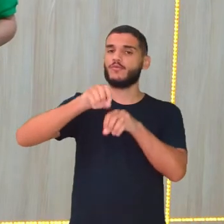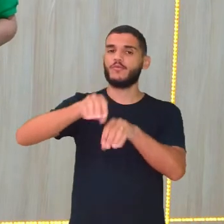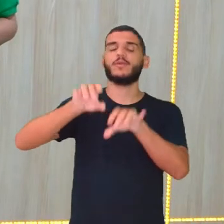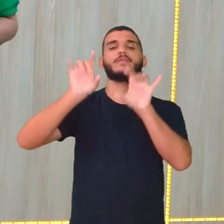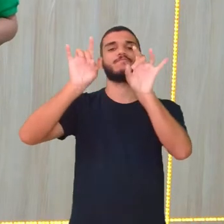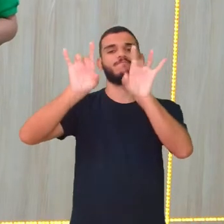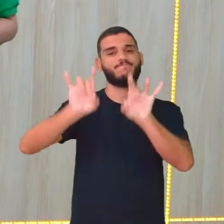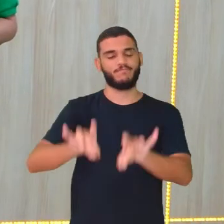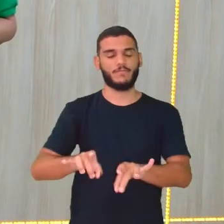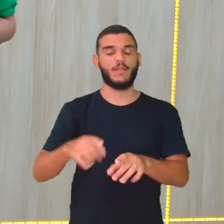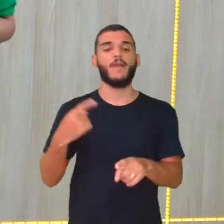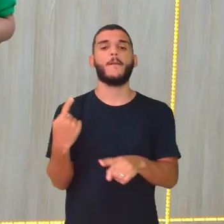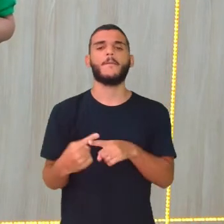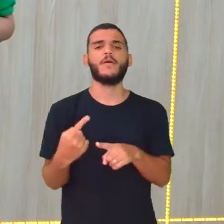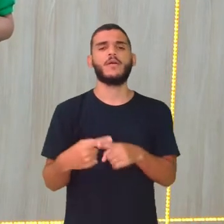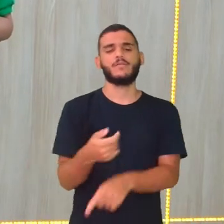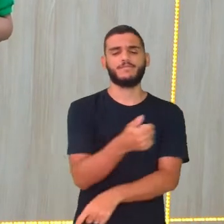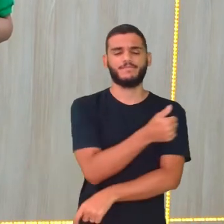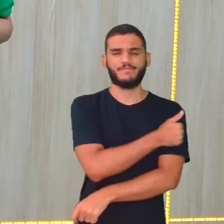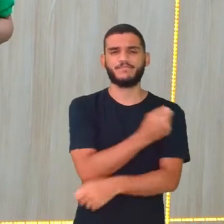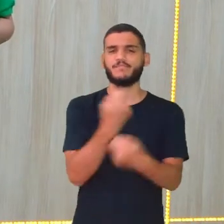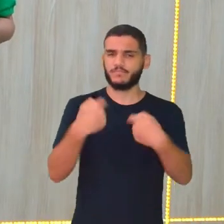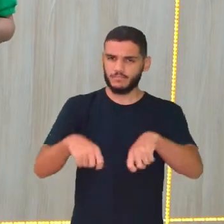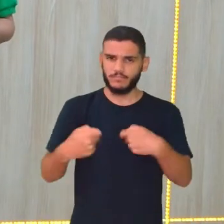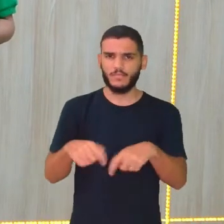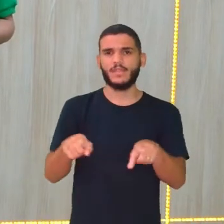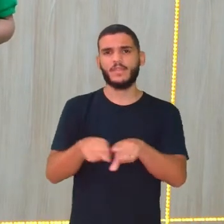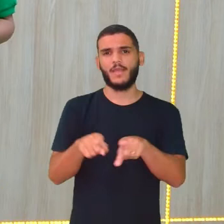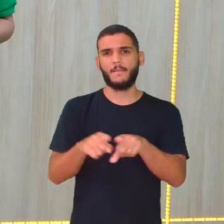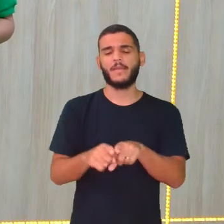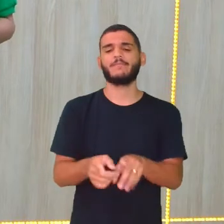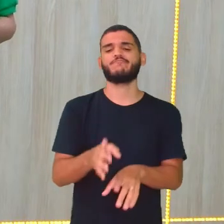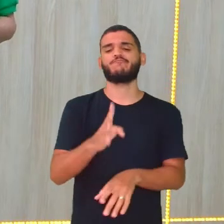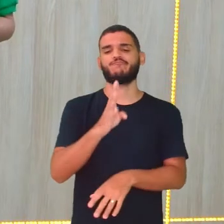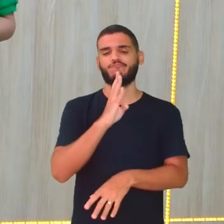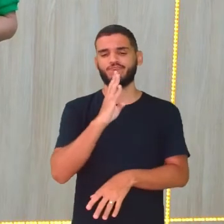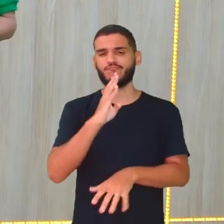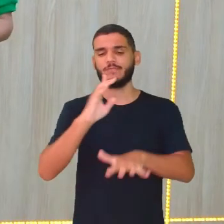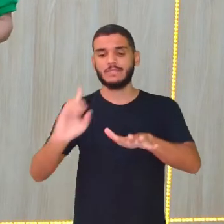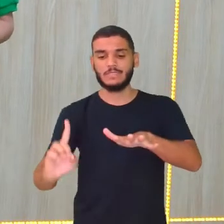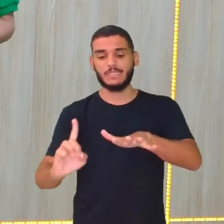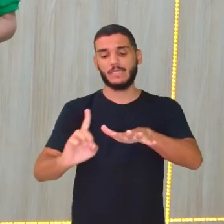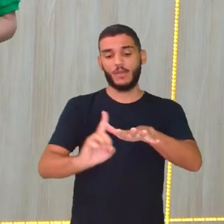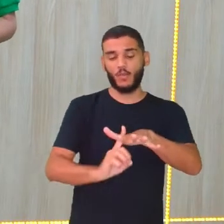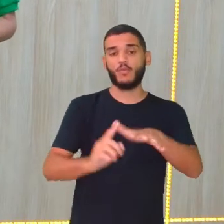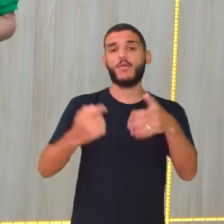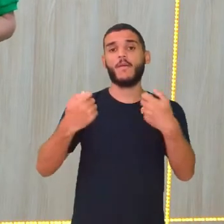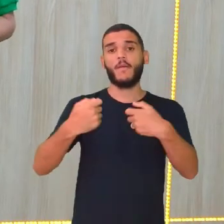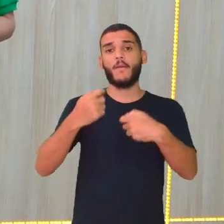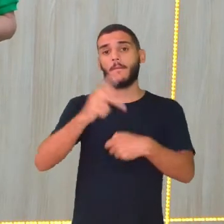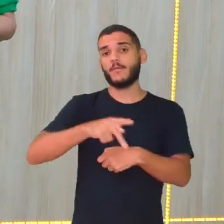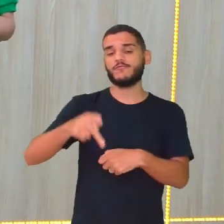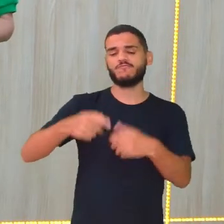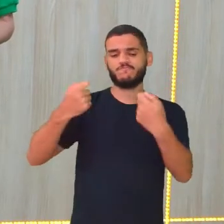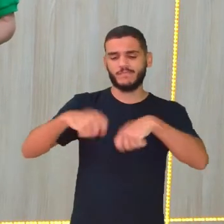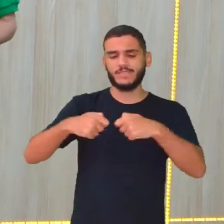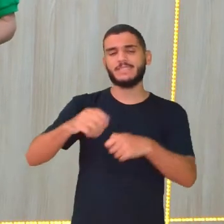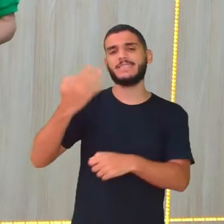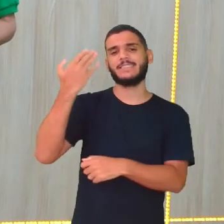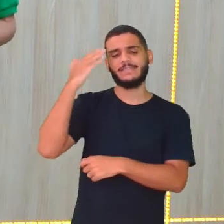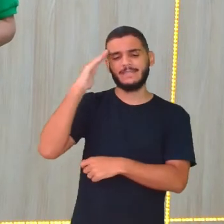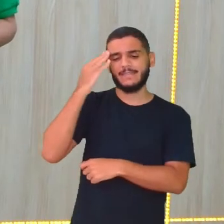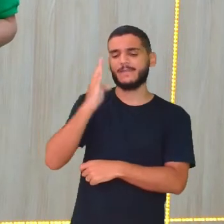especial, que esses estudantes precisam também ser conhecidos, o professor precisa entender, conhecer